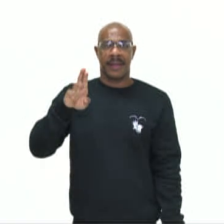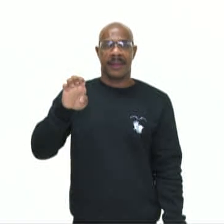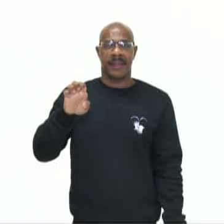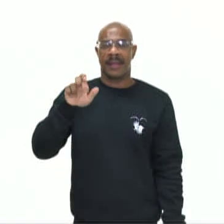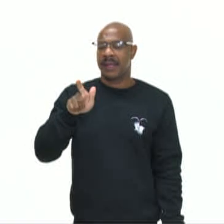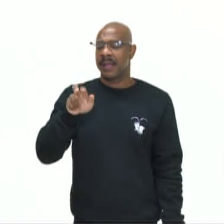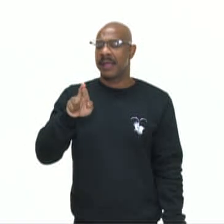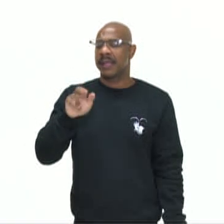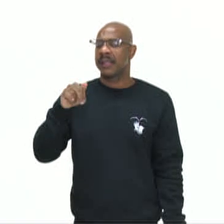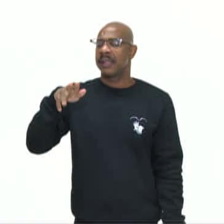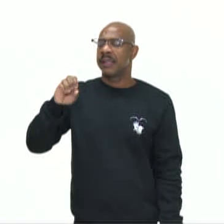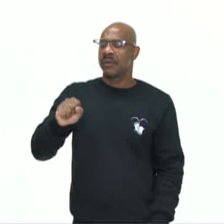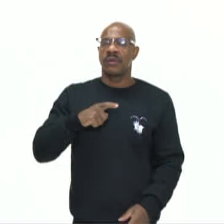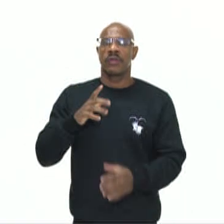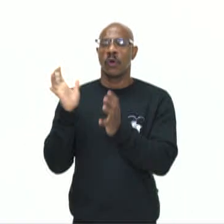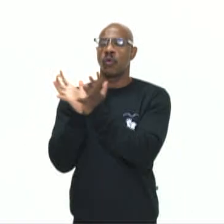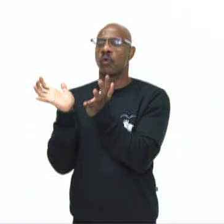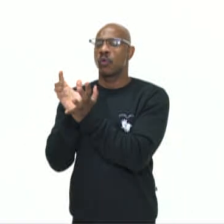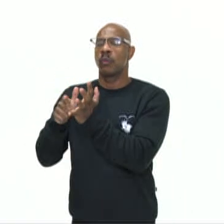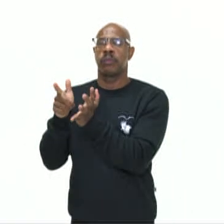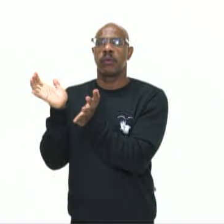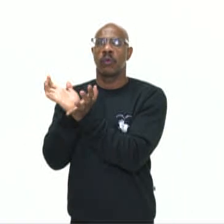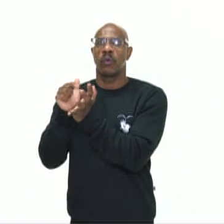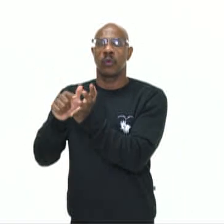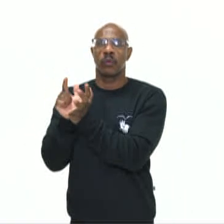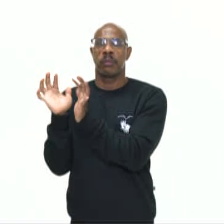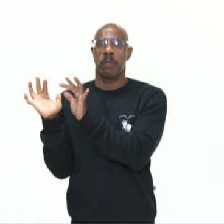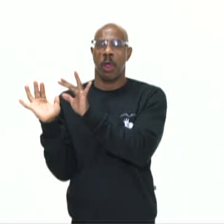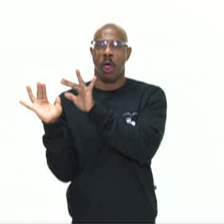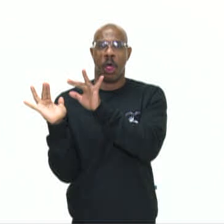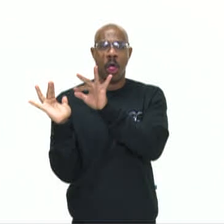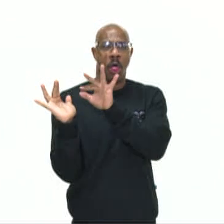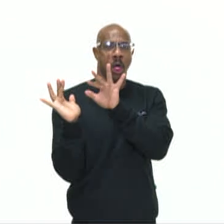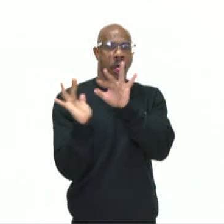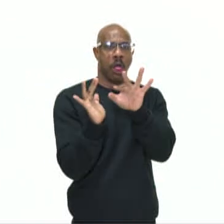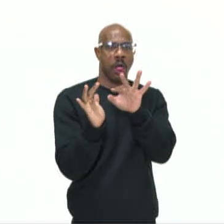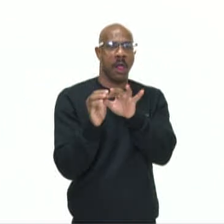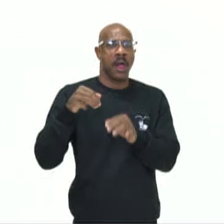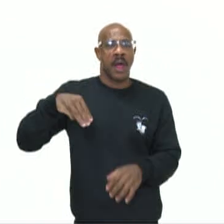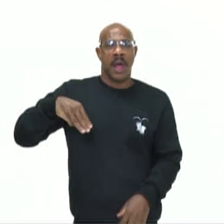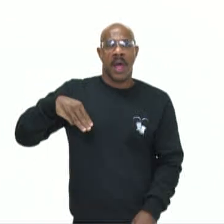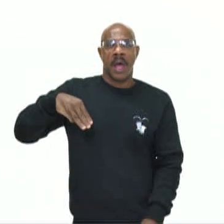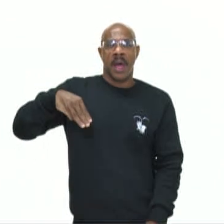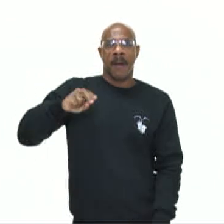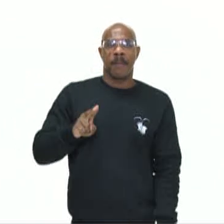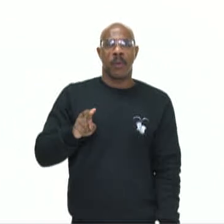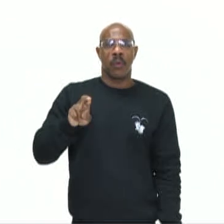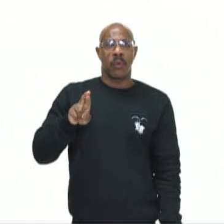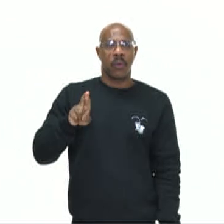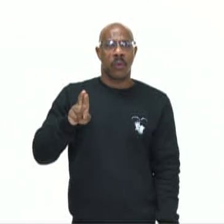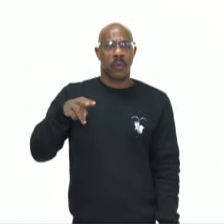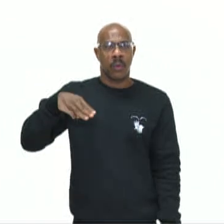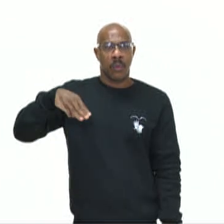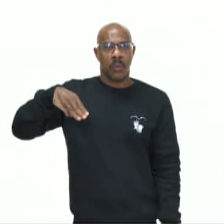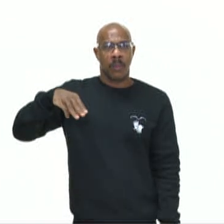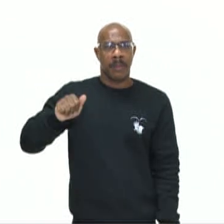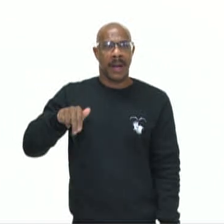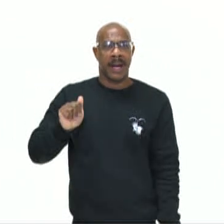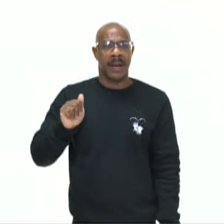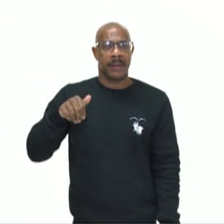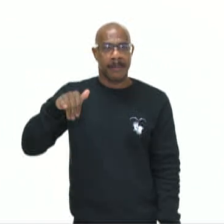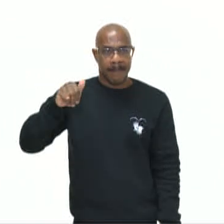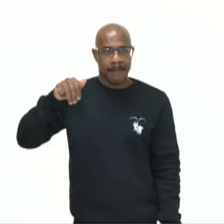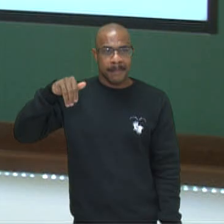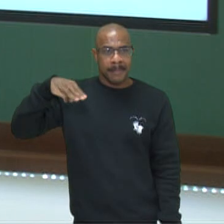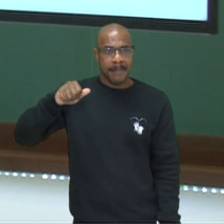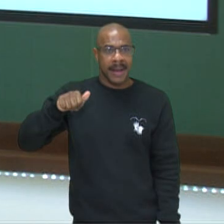Esse navio trazia um grupo de colonos puritanos, calvinistas, que vão fundar a colônia de